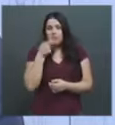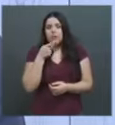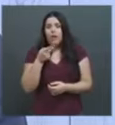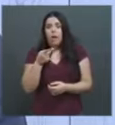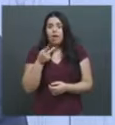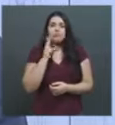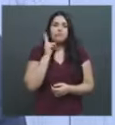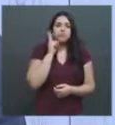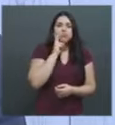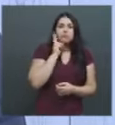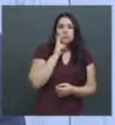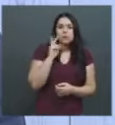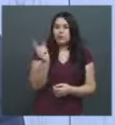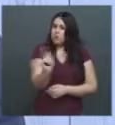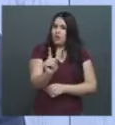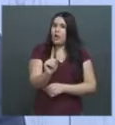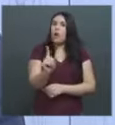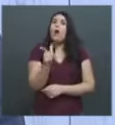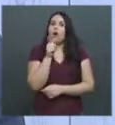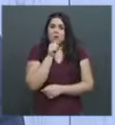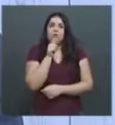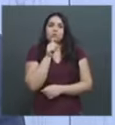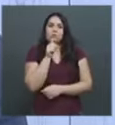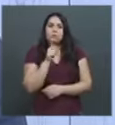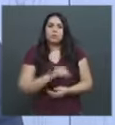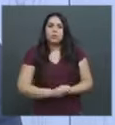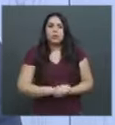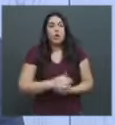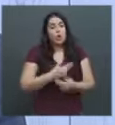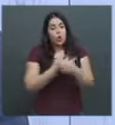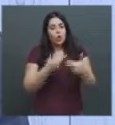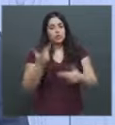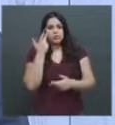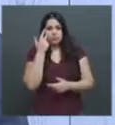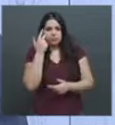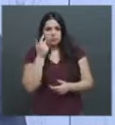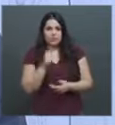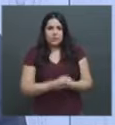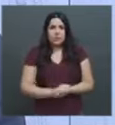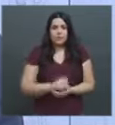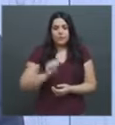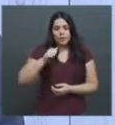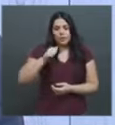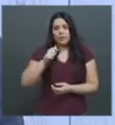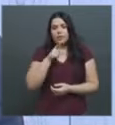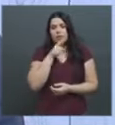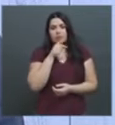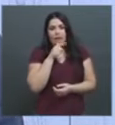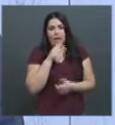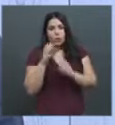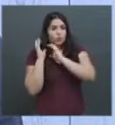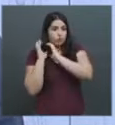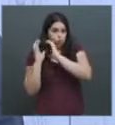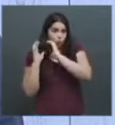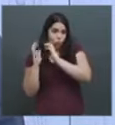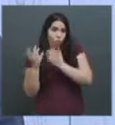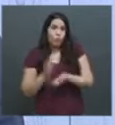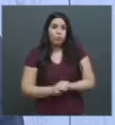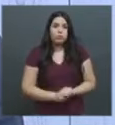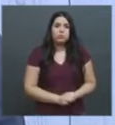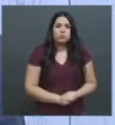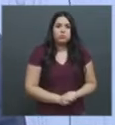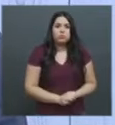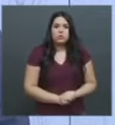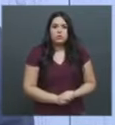essa medicação, não. É água mesmo, é líquido mesmo, coisas naturais, né? Água de coco, isso você tem os eletrólitos